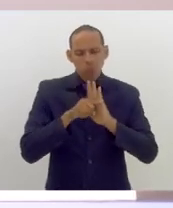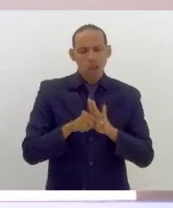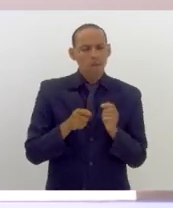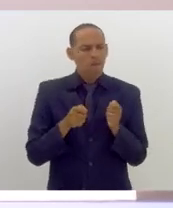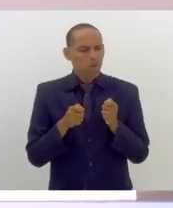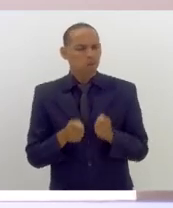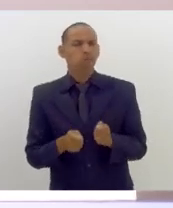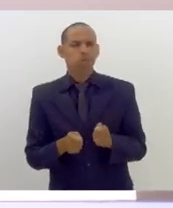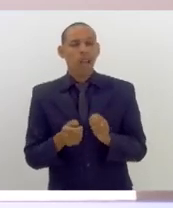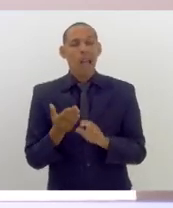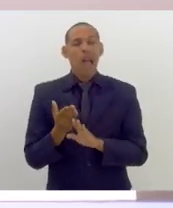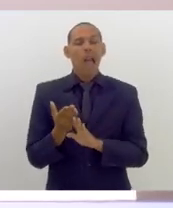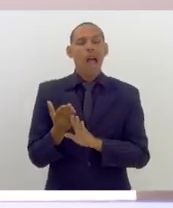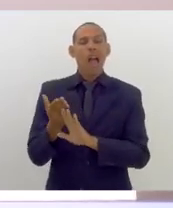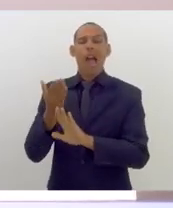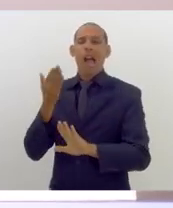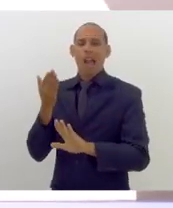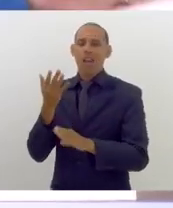sua instalação